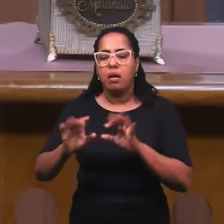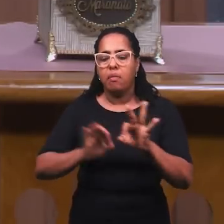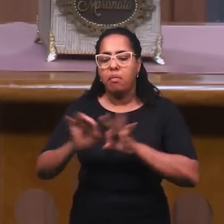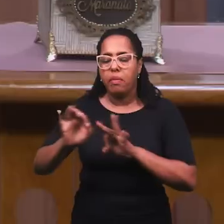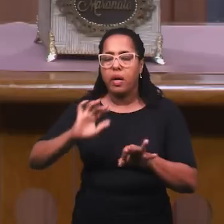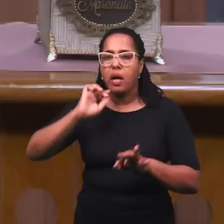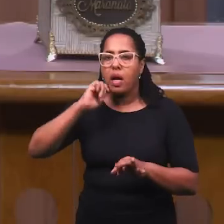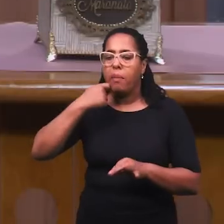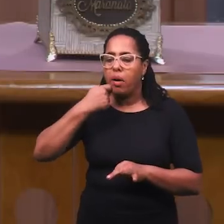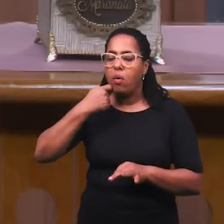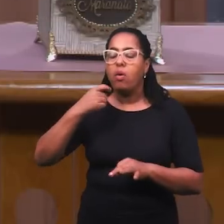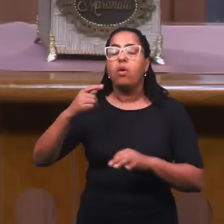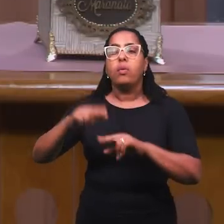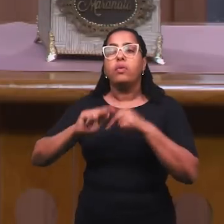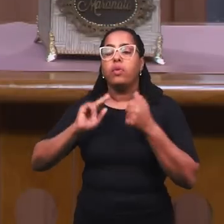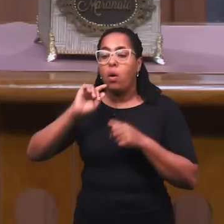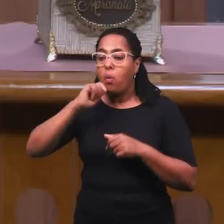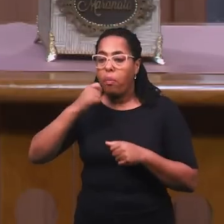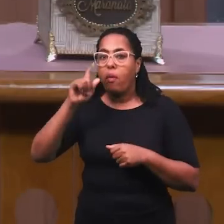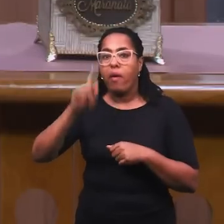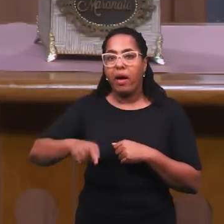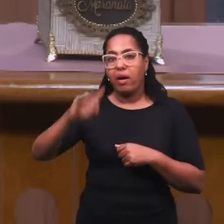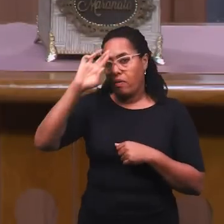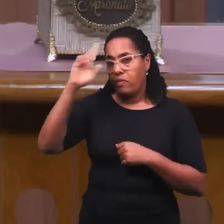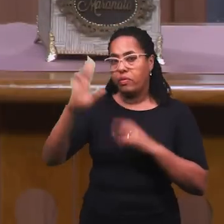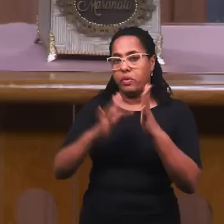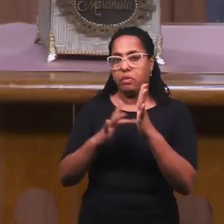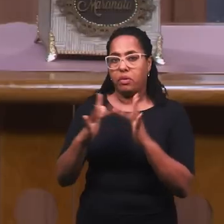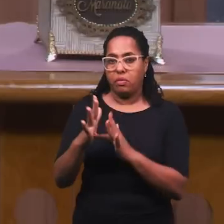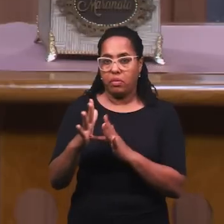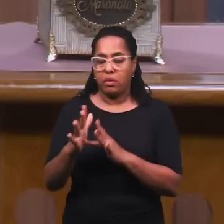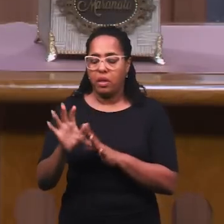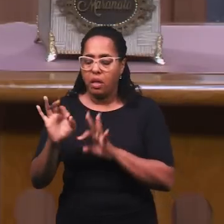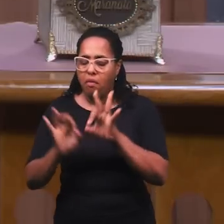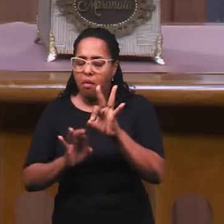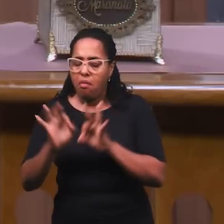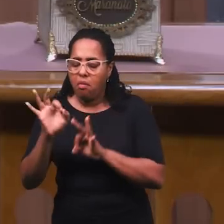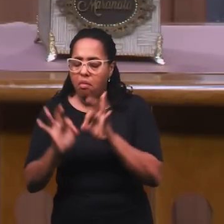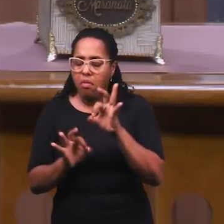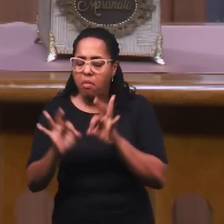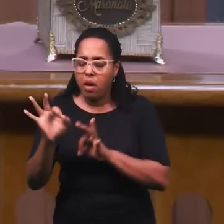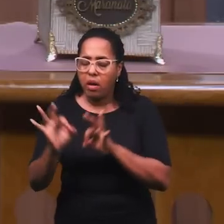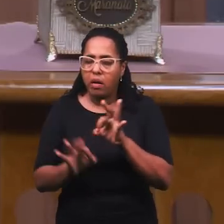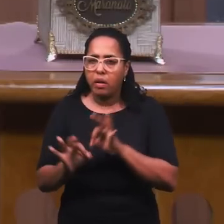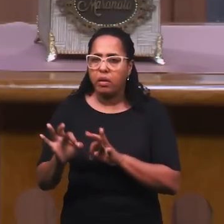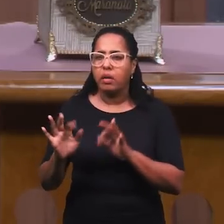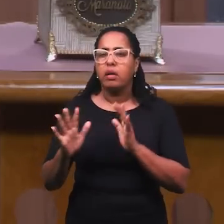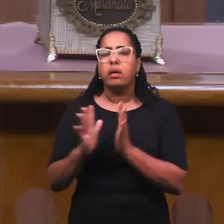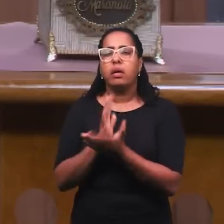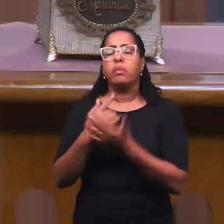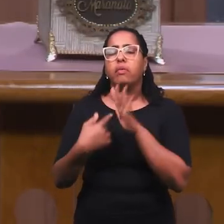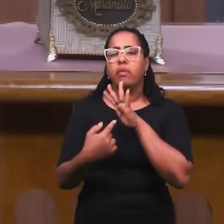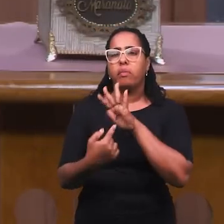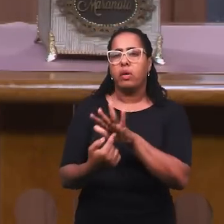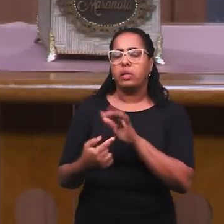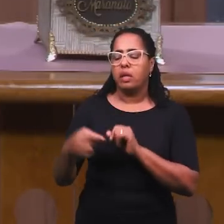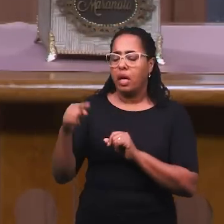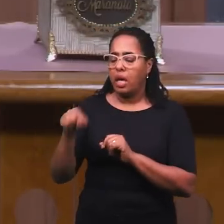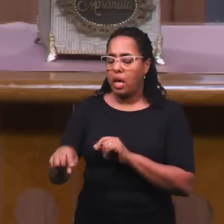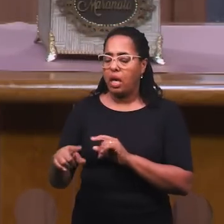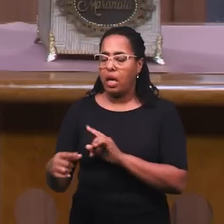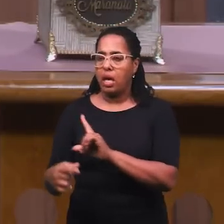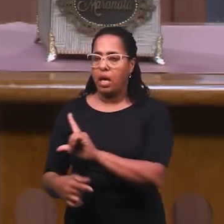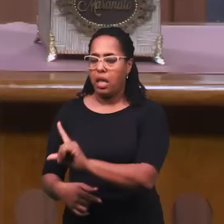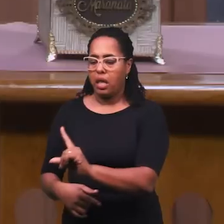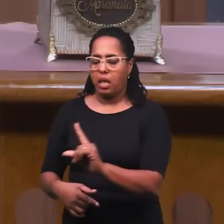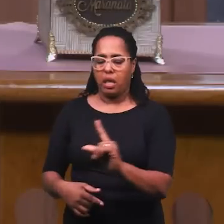profeticamente é o pão da vida, é o Senhor Jesus. Então ele estava ali preparando, e a palavra diz